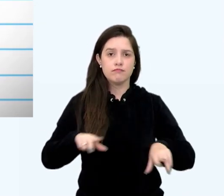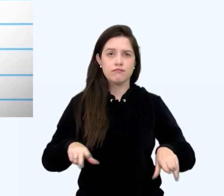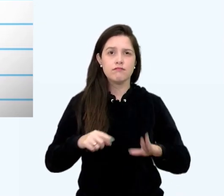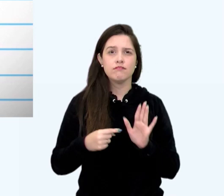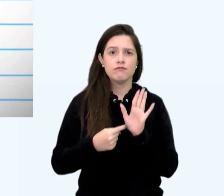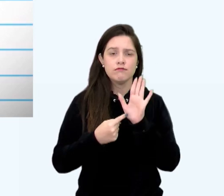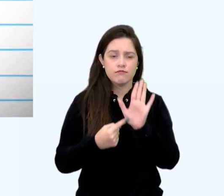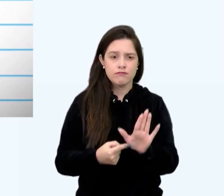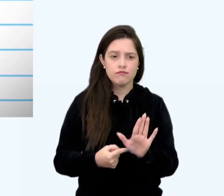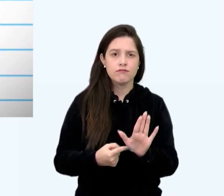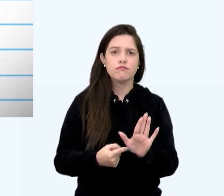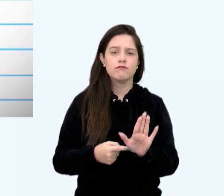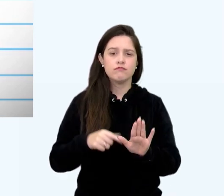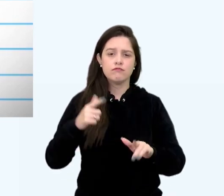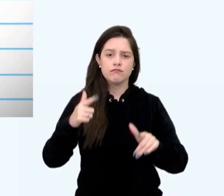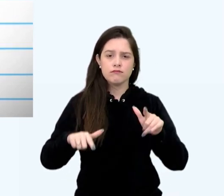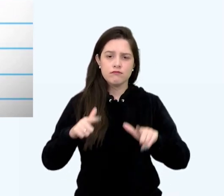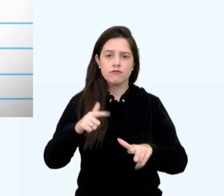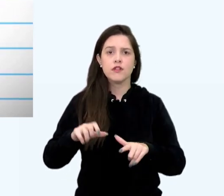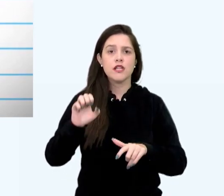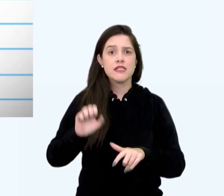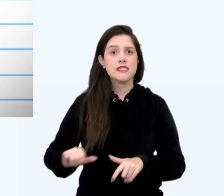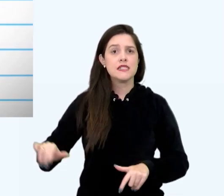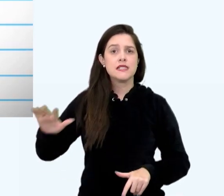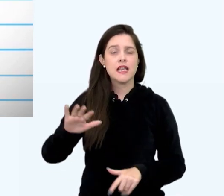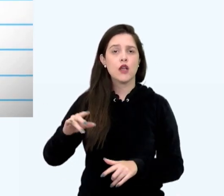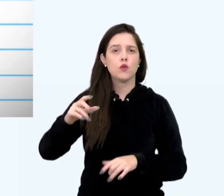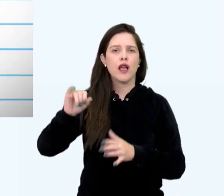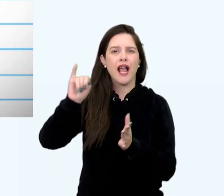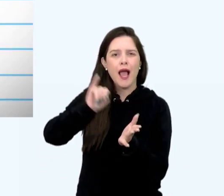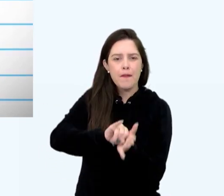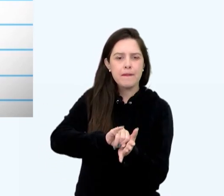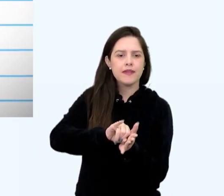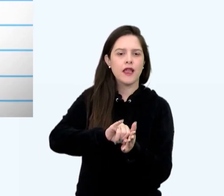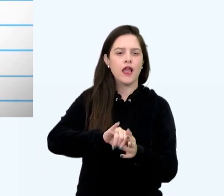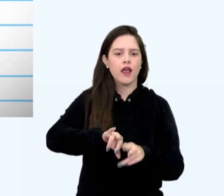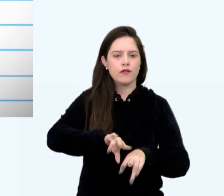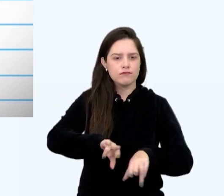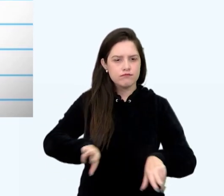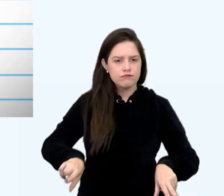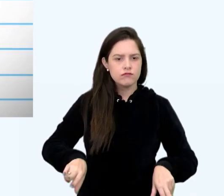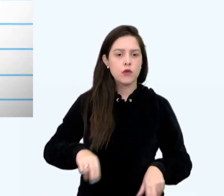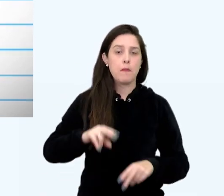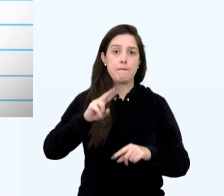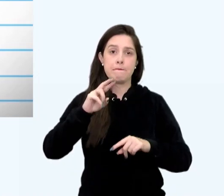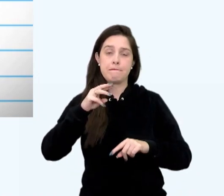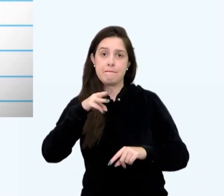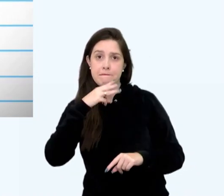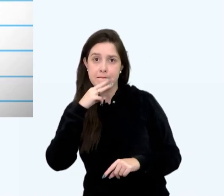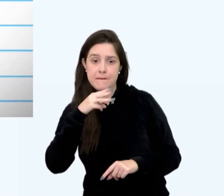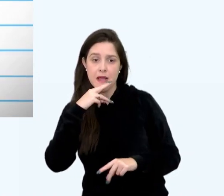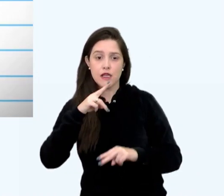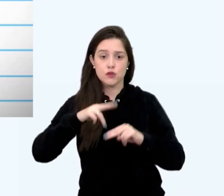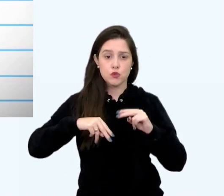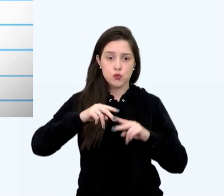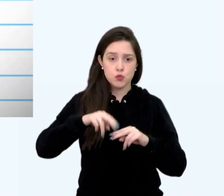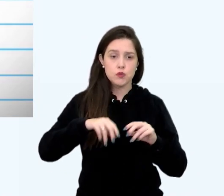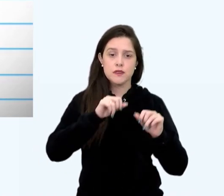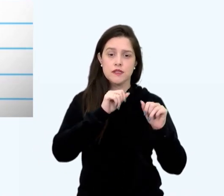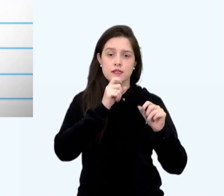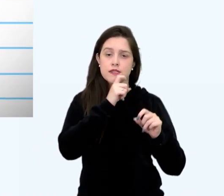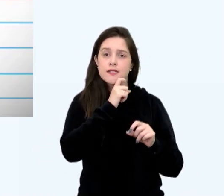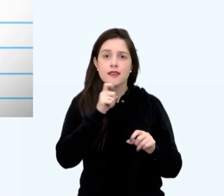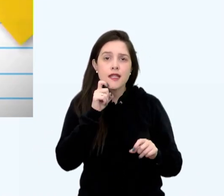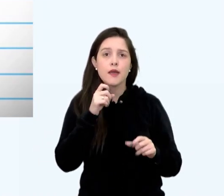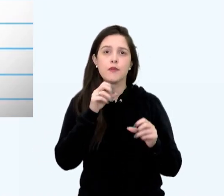dados específicos para os estados e capitais nos trimestres encerrados em março, junho, setembro e dezembro.